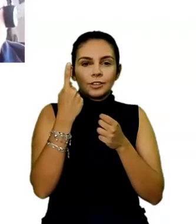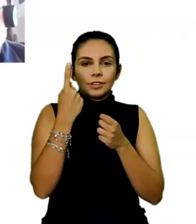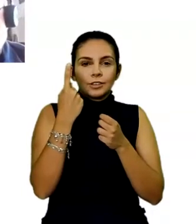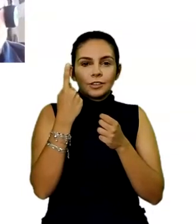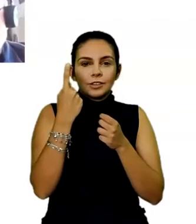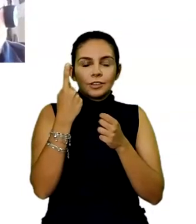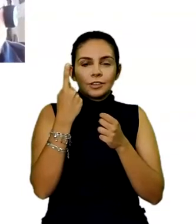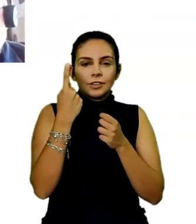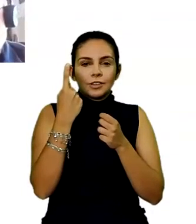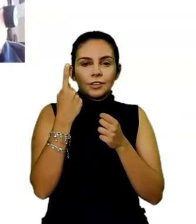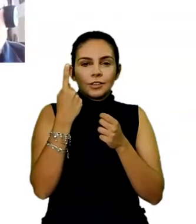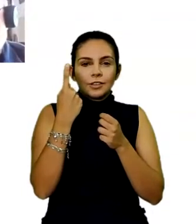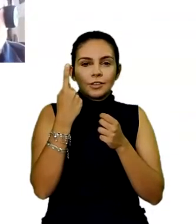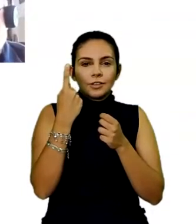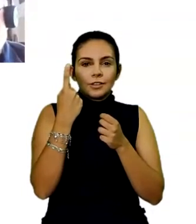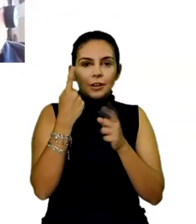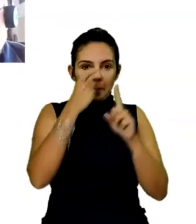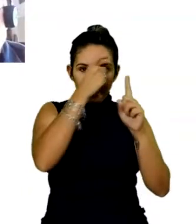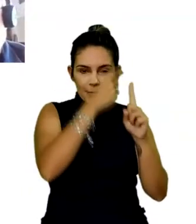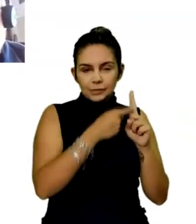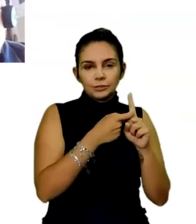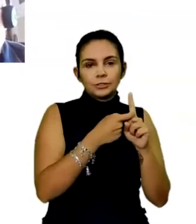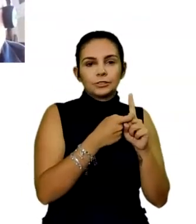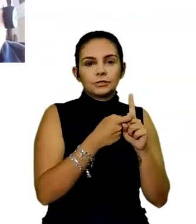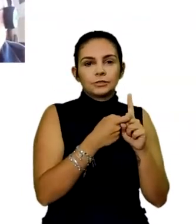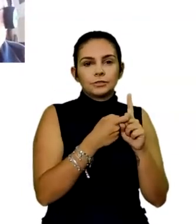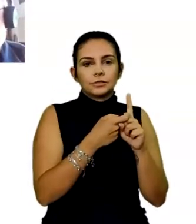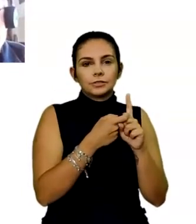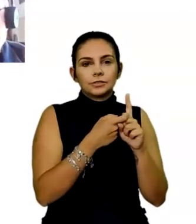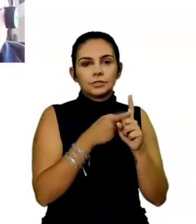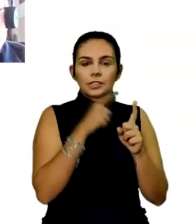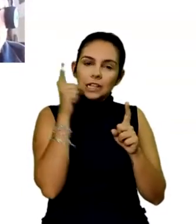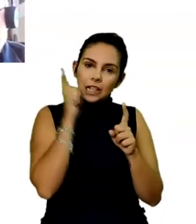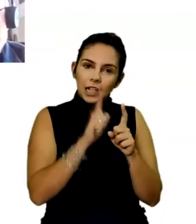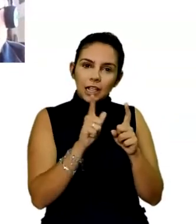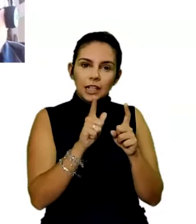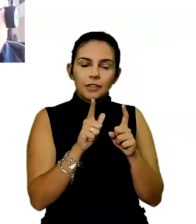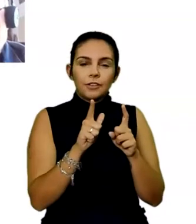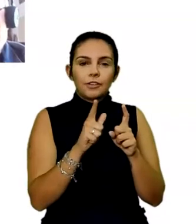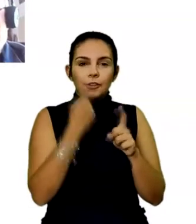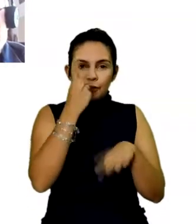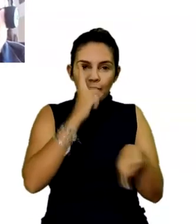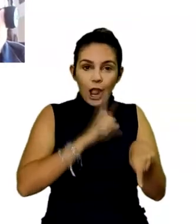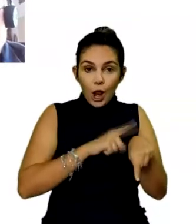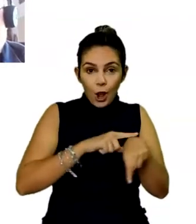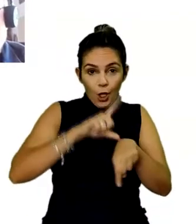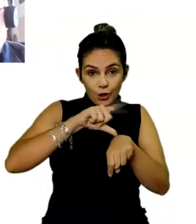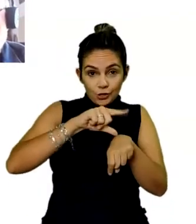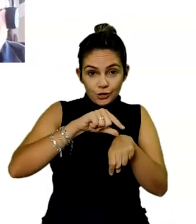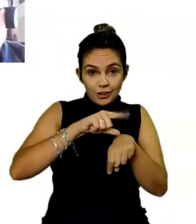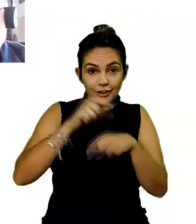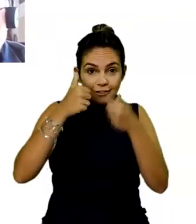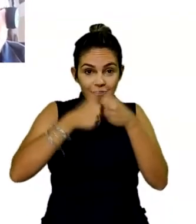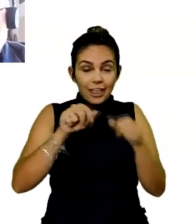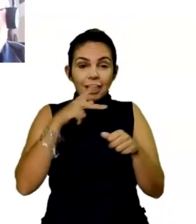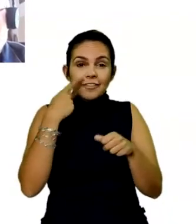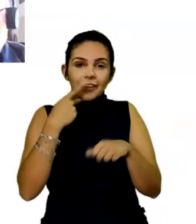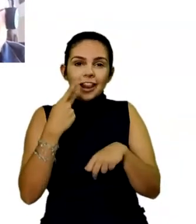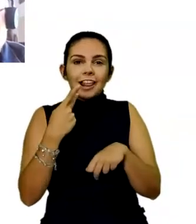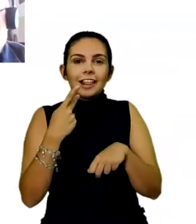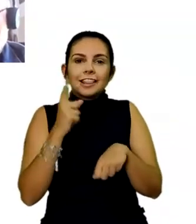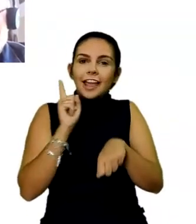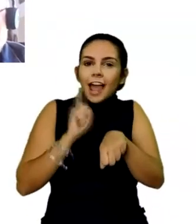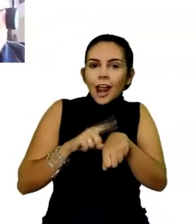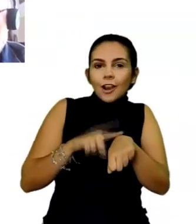história de um personagem que ele ganha um relógio e ele